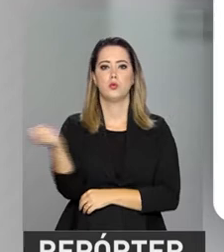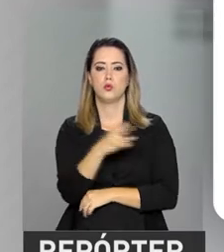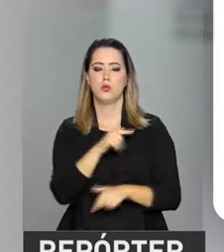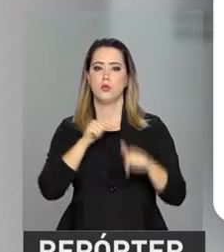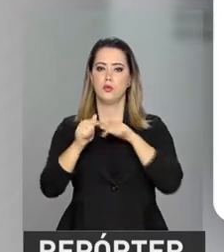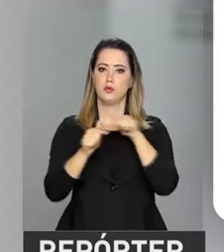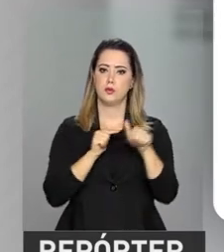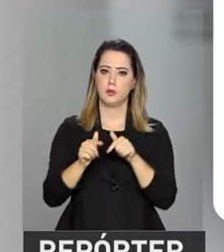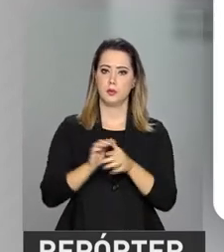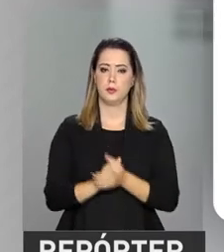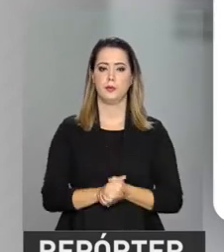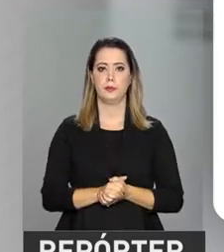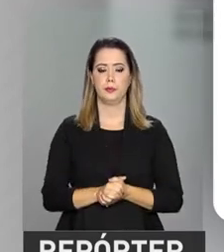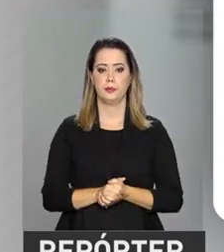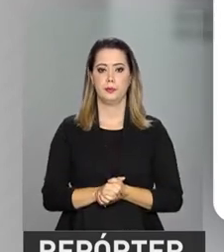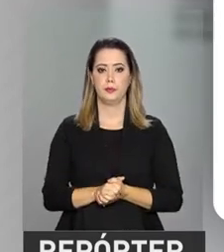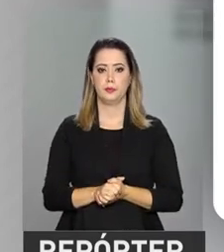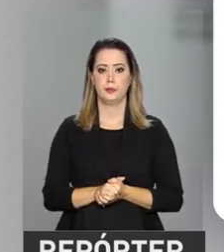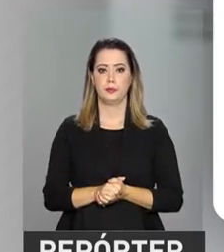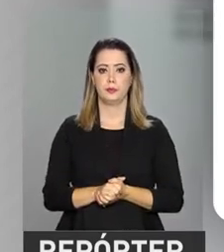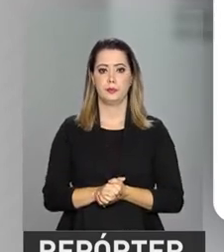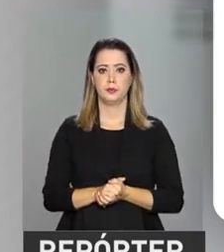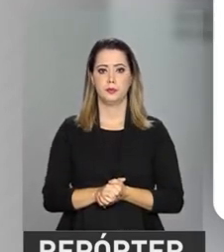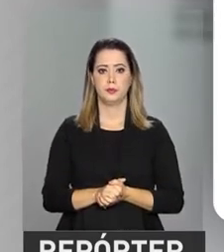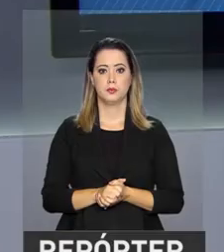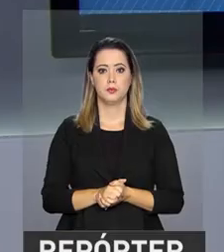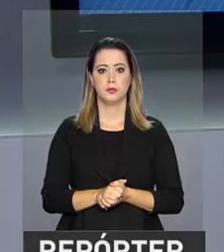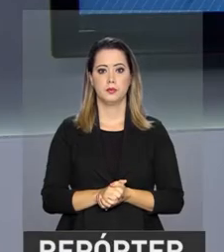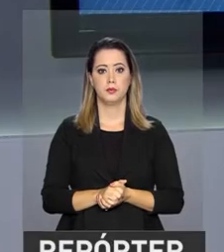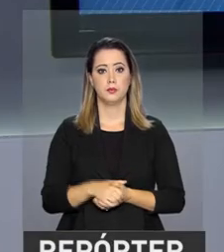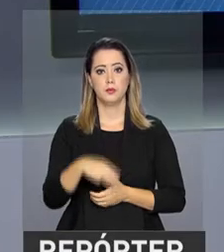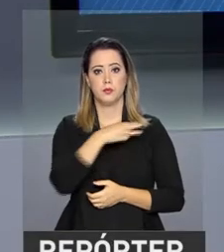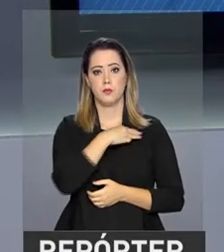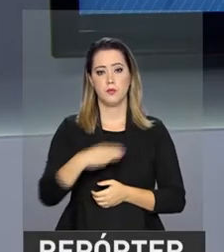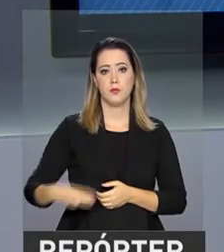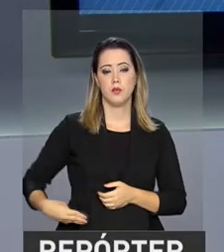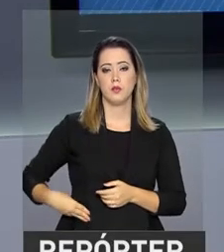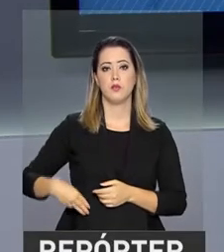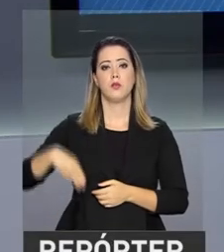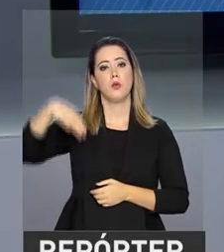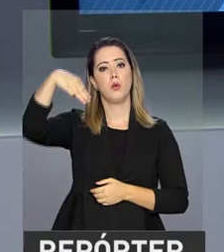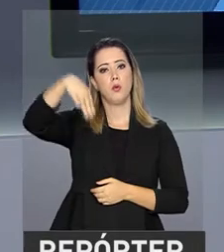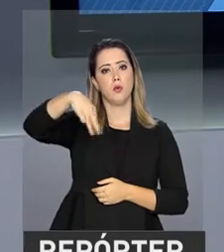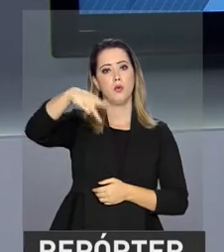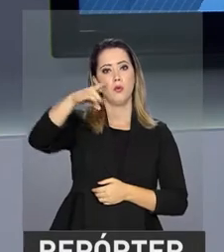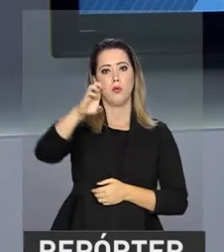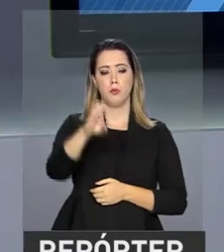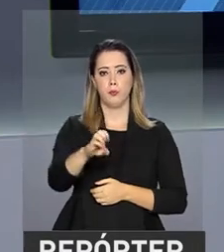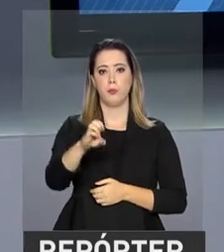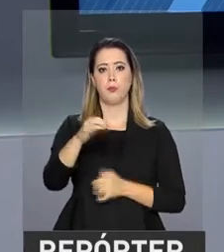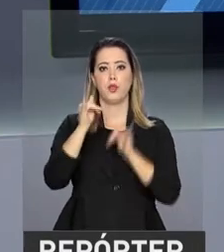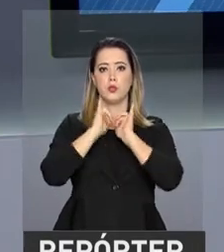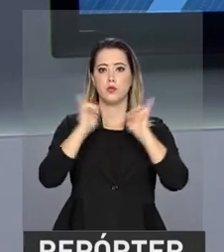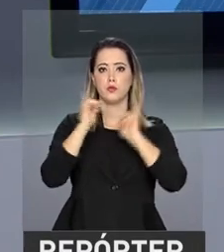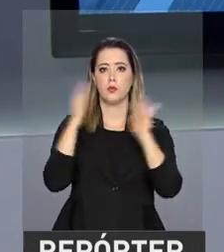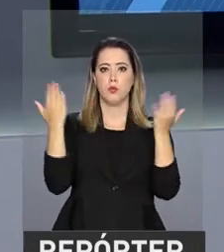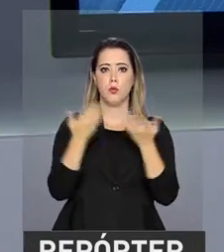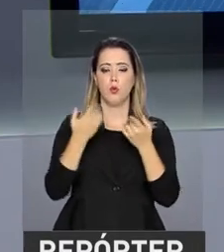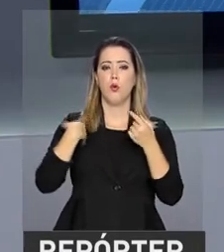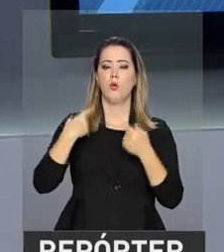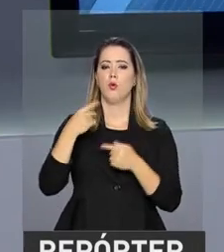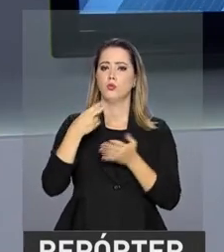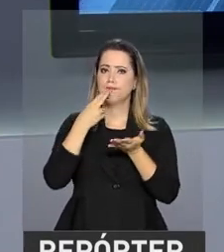postos de trabalho o ministério das relações exteriores divulgou hoje nota condenando o lançamento